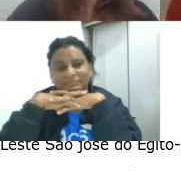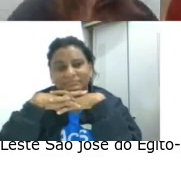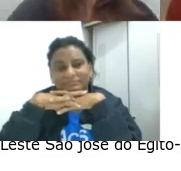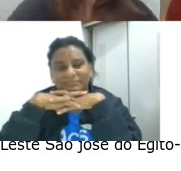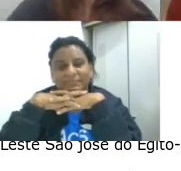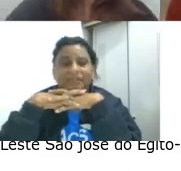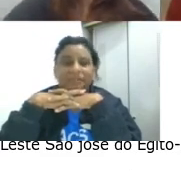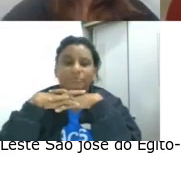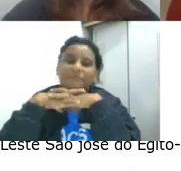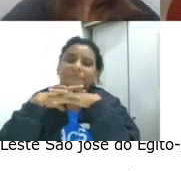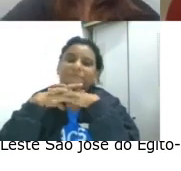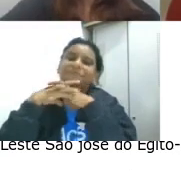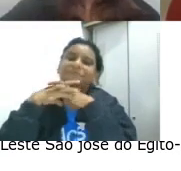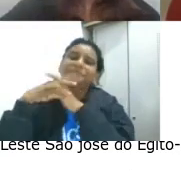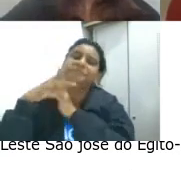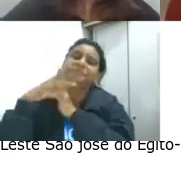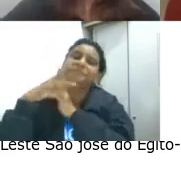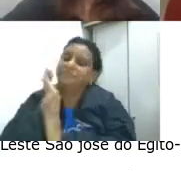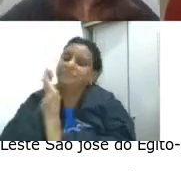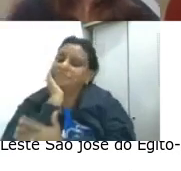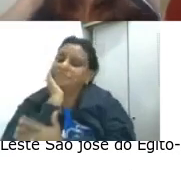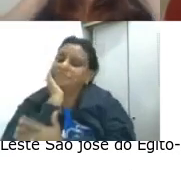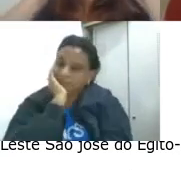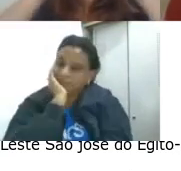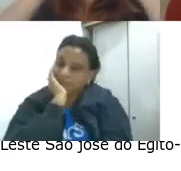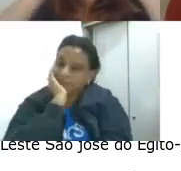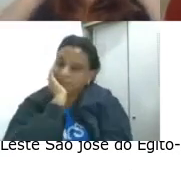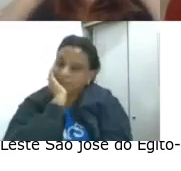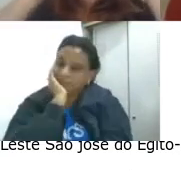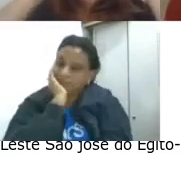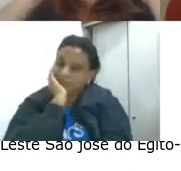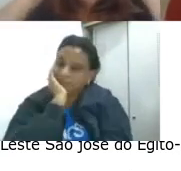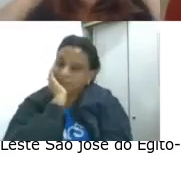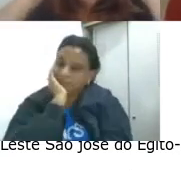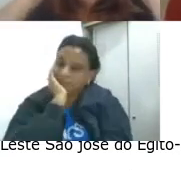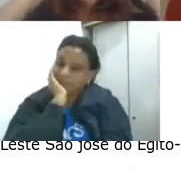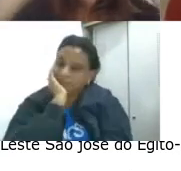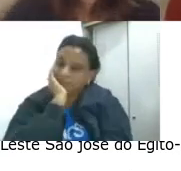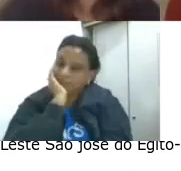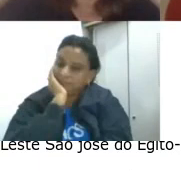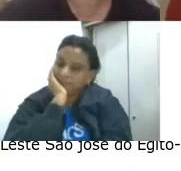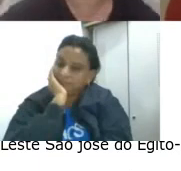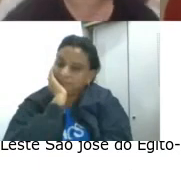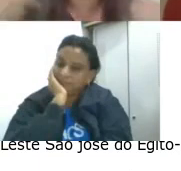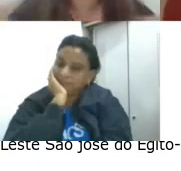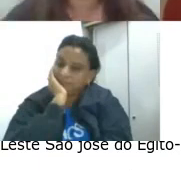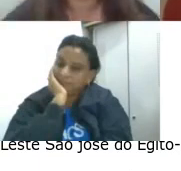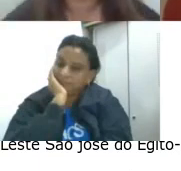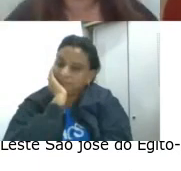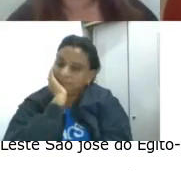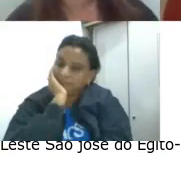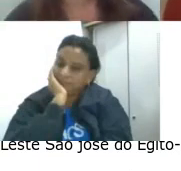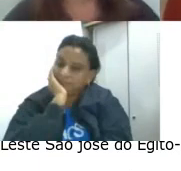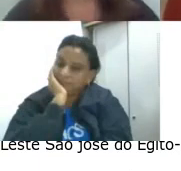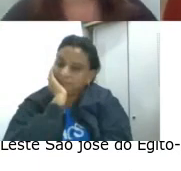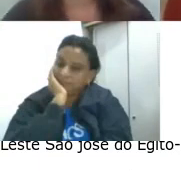categoria e uma profissão essencial na atenção primária não gosto de chamar